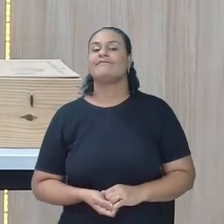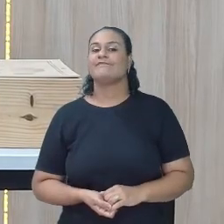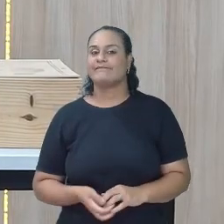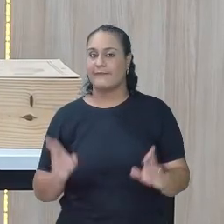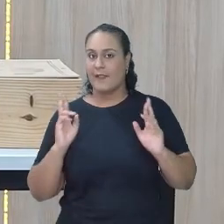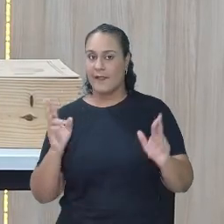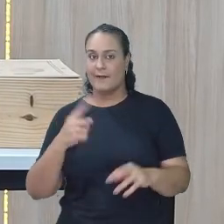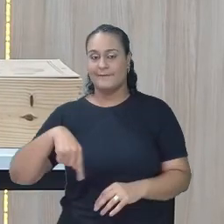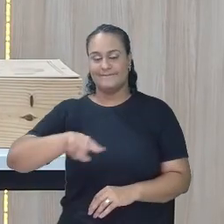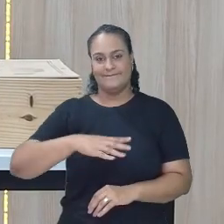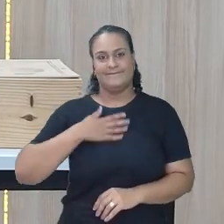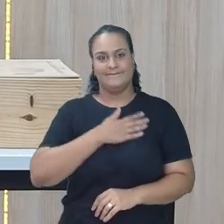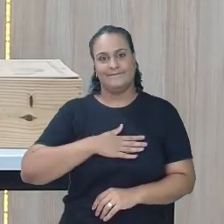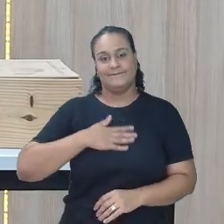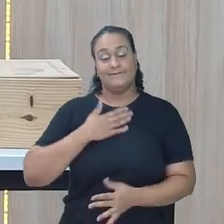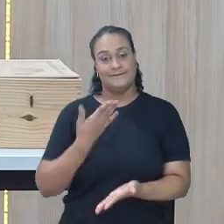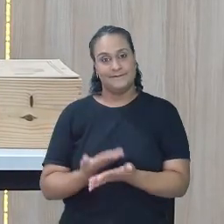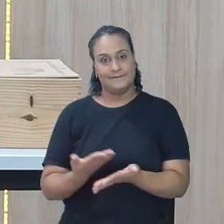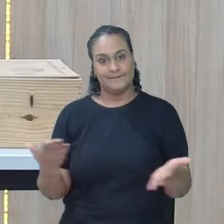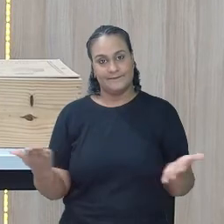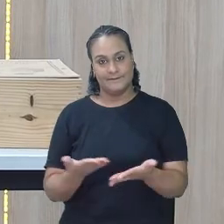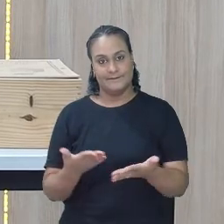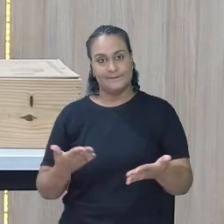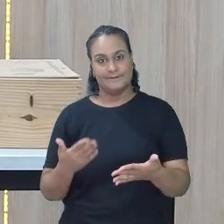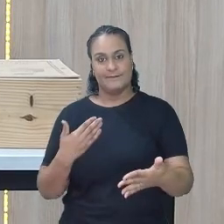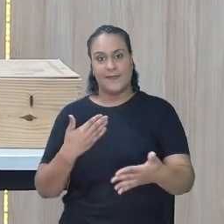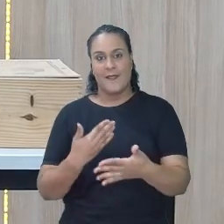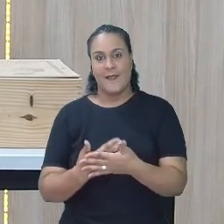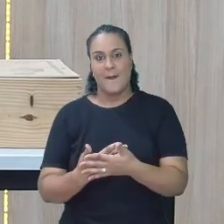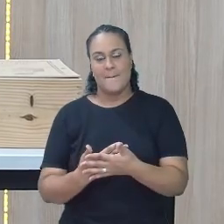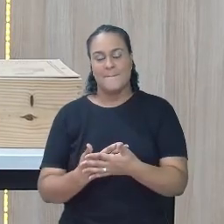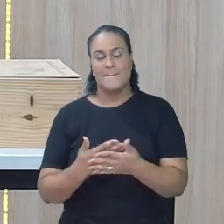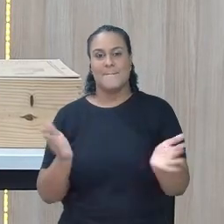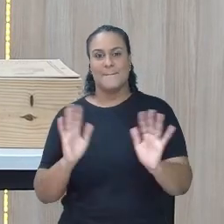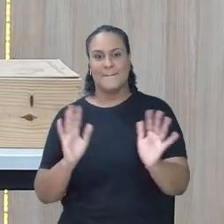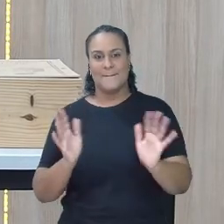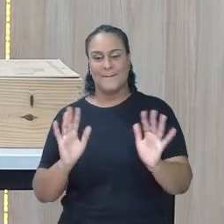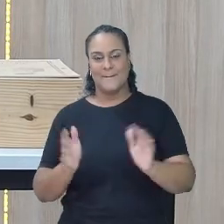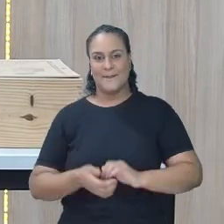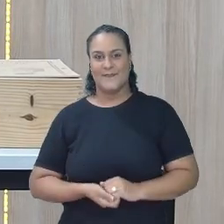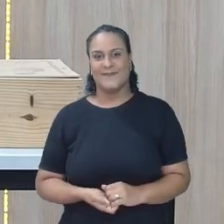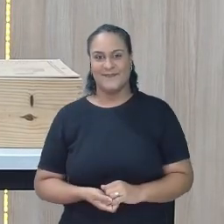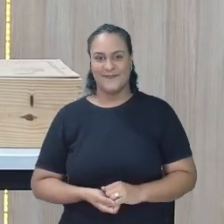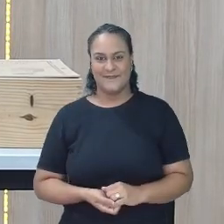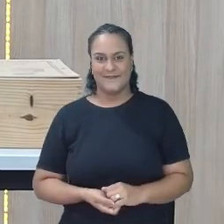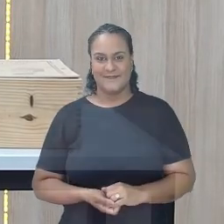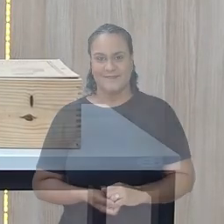Eu espero que vocês tenham gostado da aula de hoje. A gente se vê na próxima, tá bom? Até mais. Tchau, tchau.